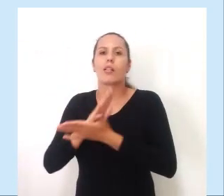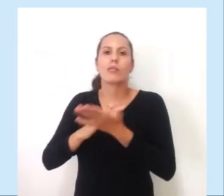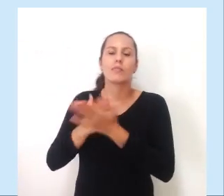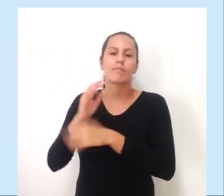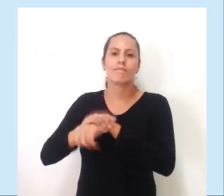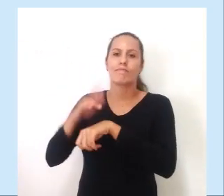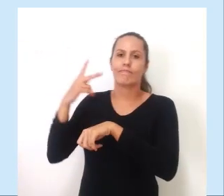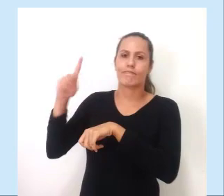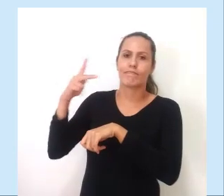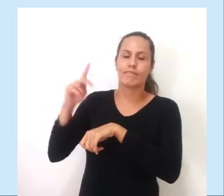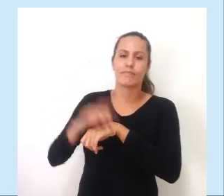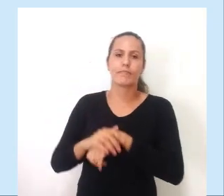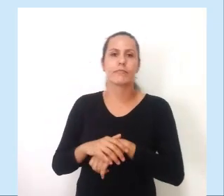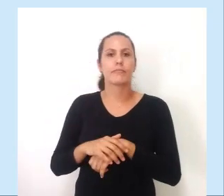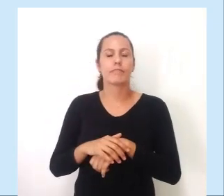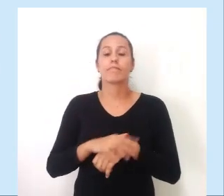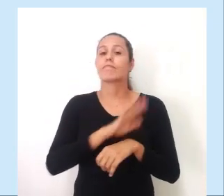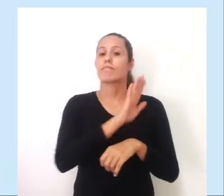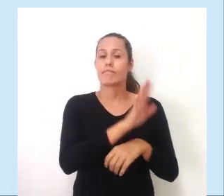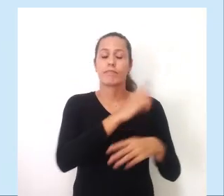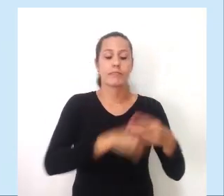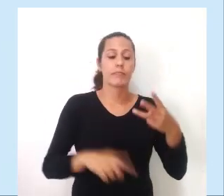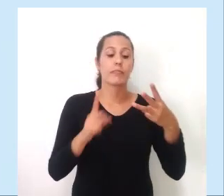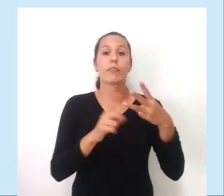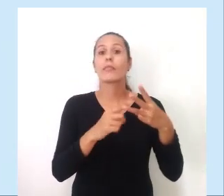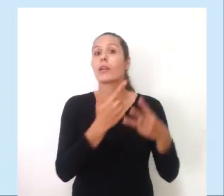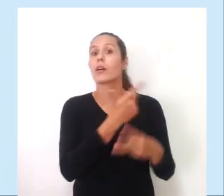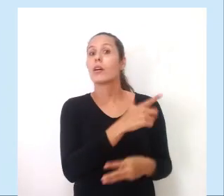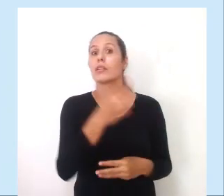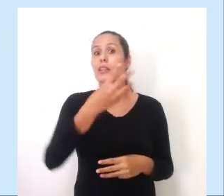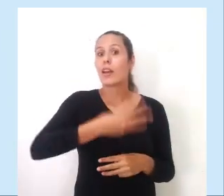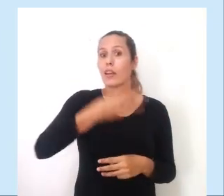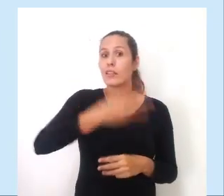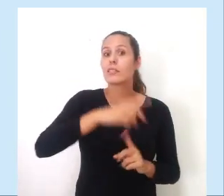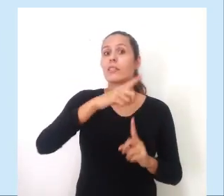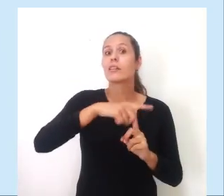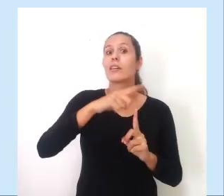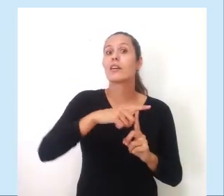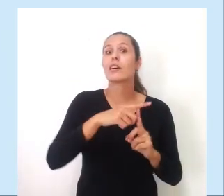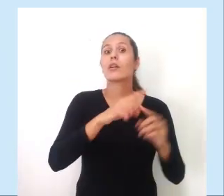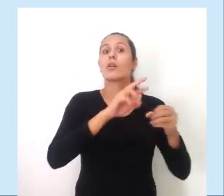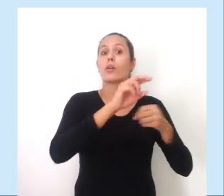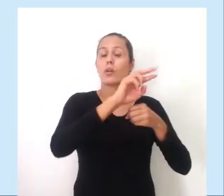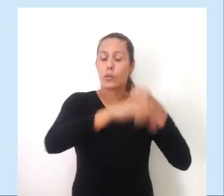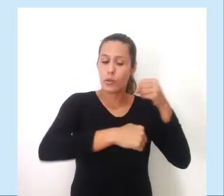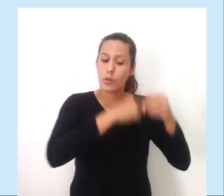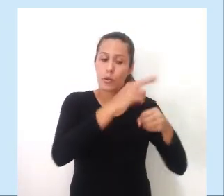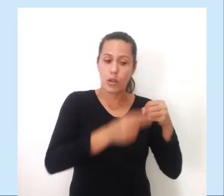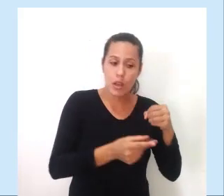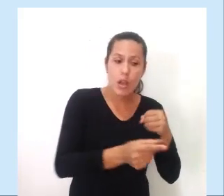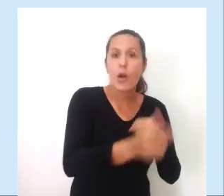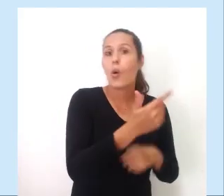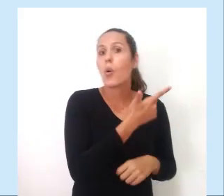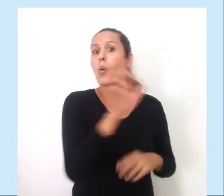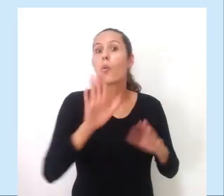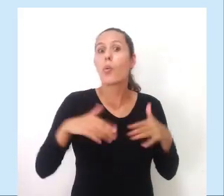fonte renovável, ilimitada. Veja só, galera, fonte renovável ilimitada, que